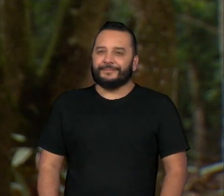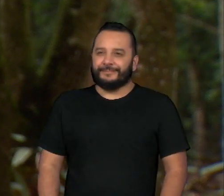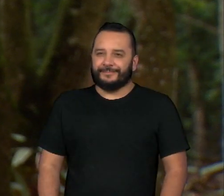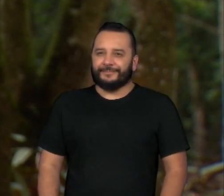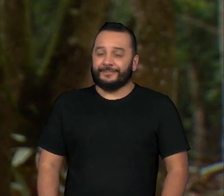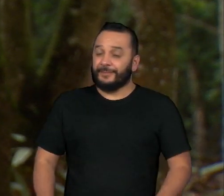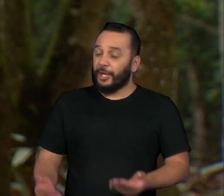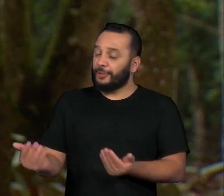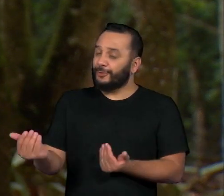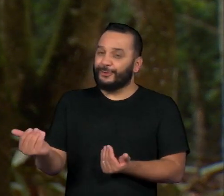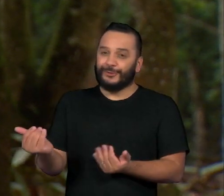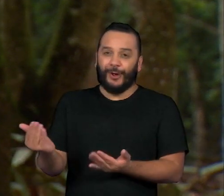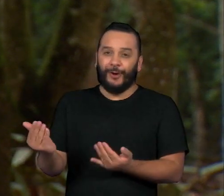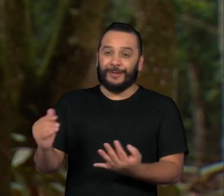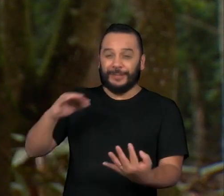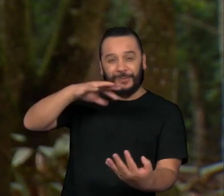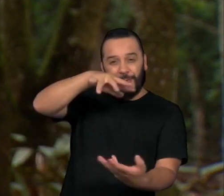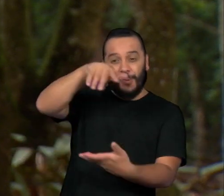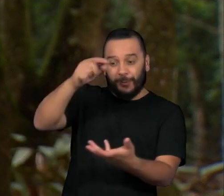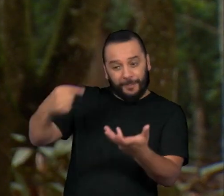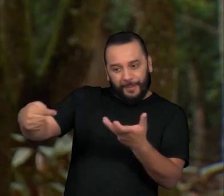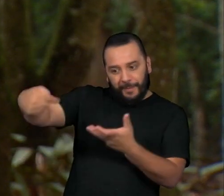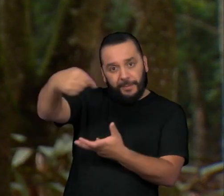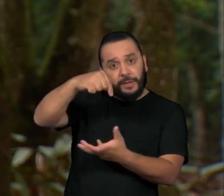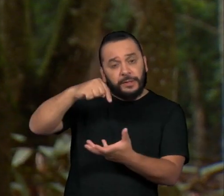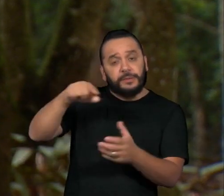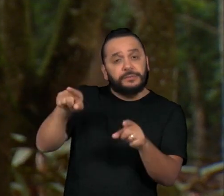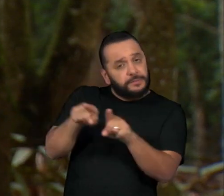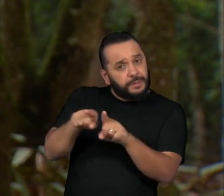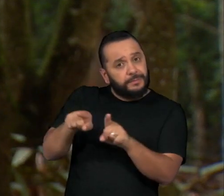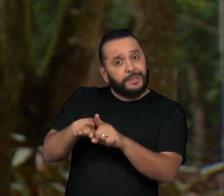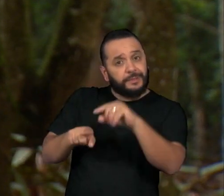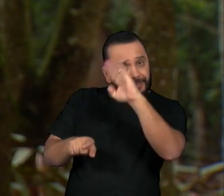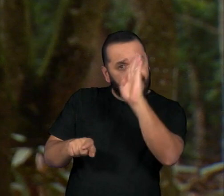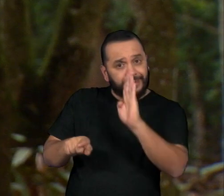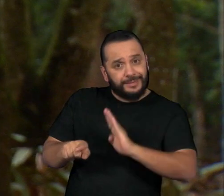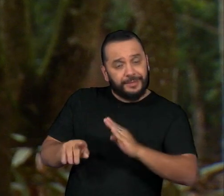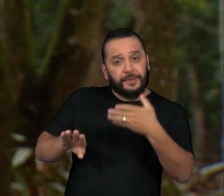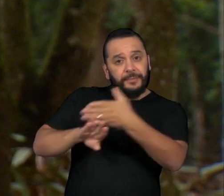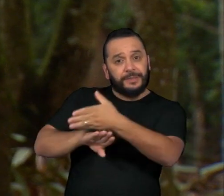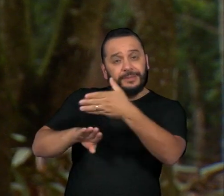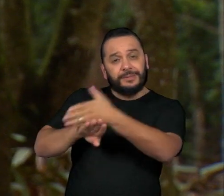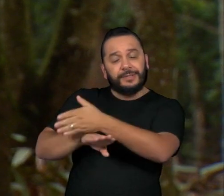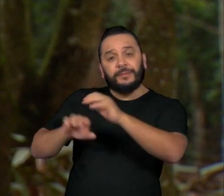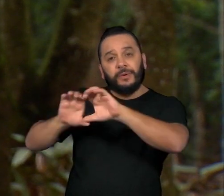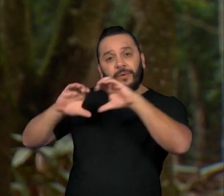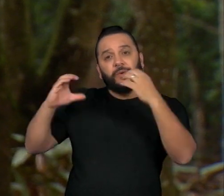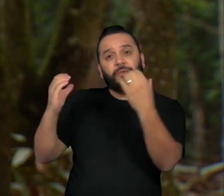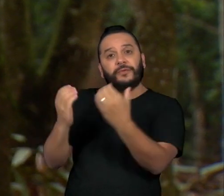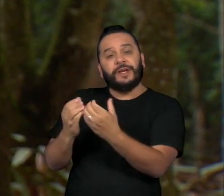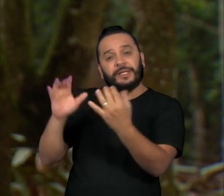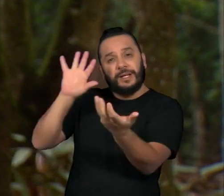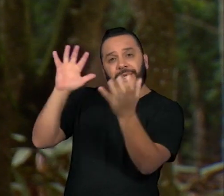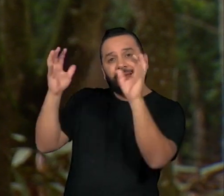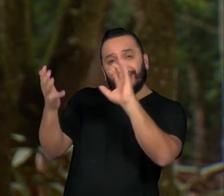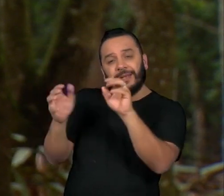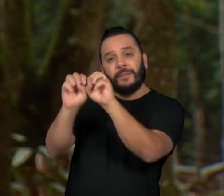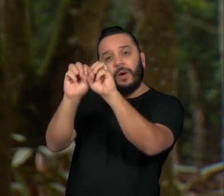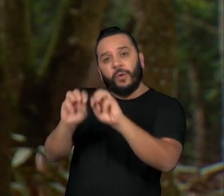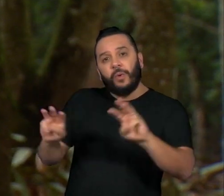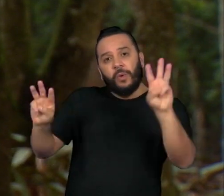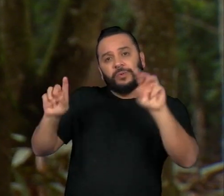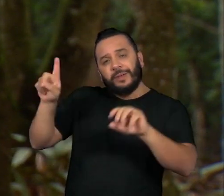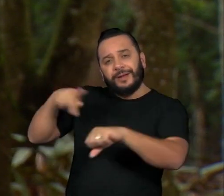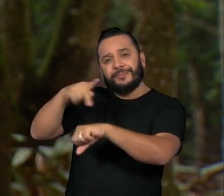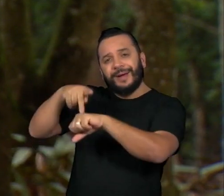Jovens do mundo todo, inclusive do Brasil, participam da Conferência do Clima da ONU no Egito. Eles vão propor